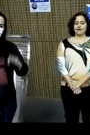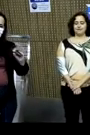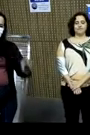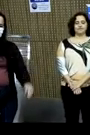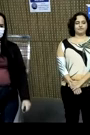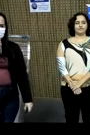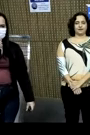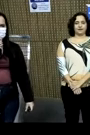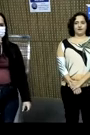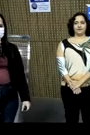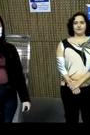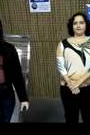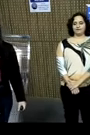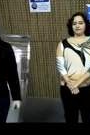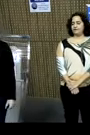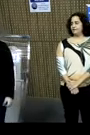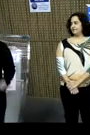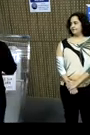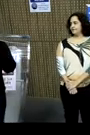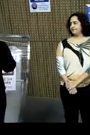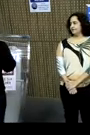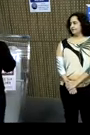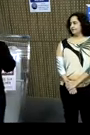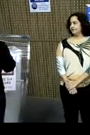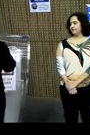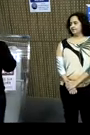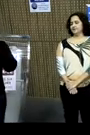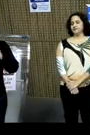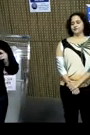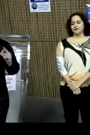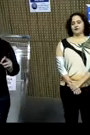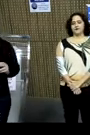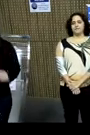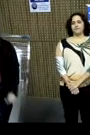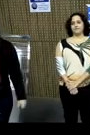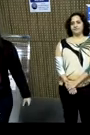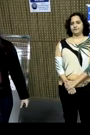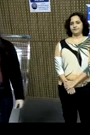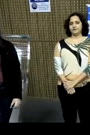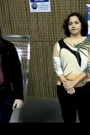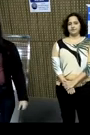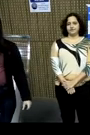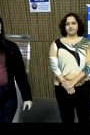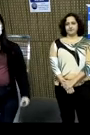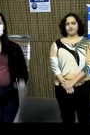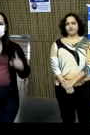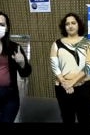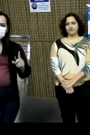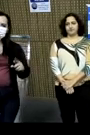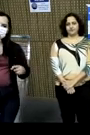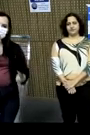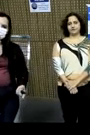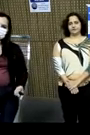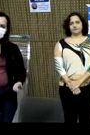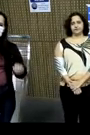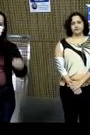segundo semestre a gente já começou a aparecer os pacientes com o diagnóstico de TB. Com relação à hanseníase, tivemos também somente um